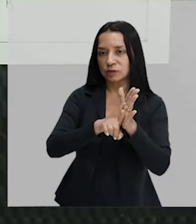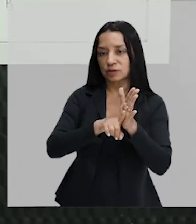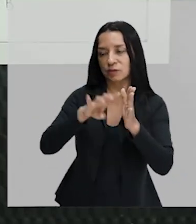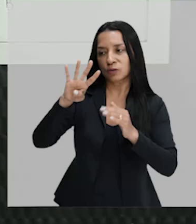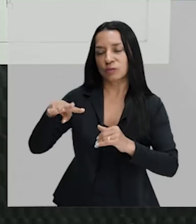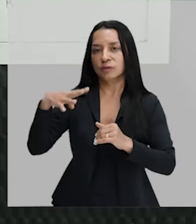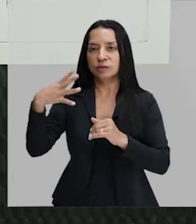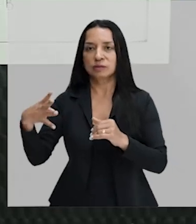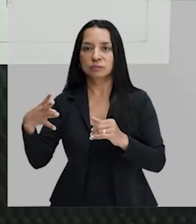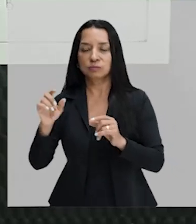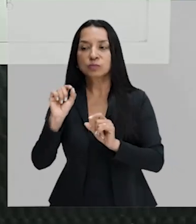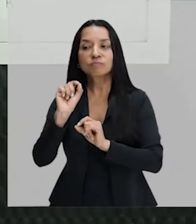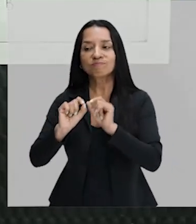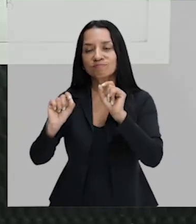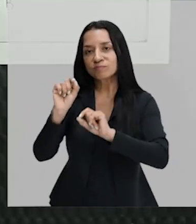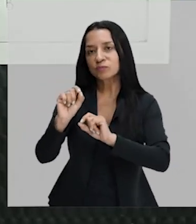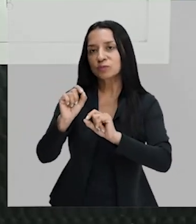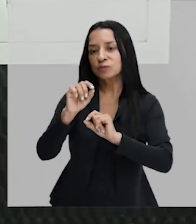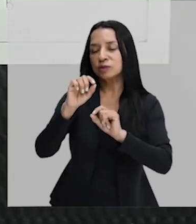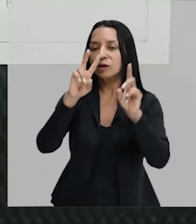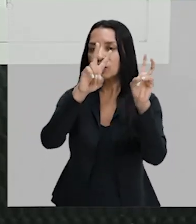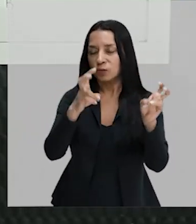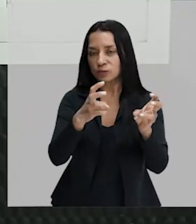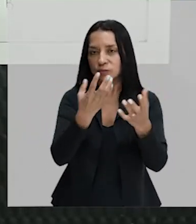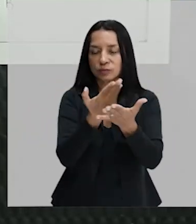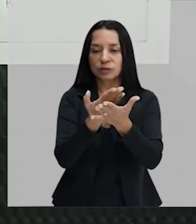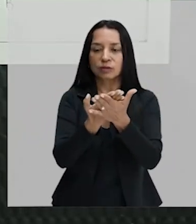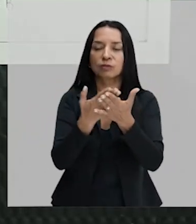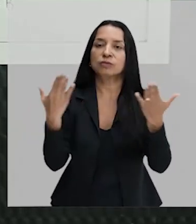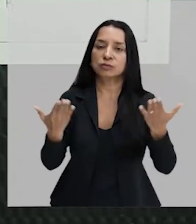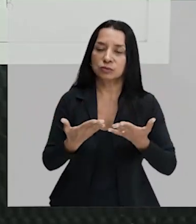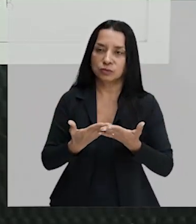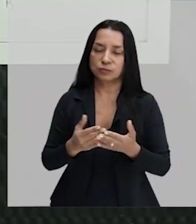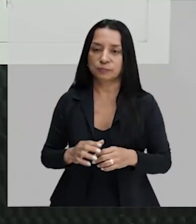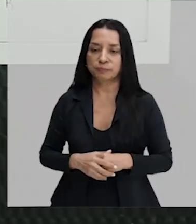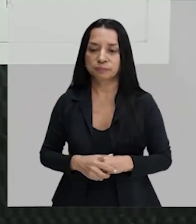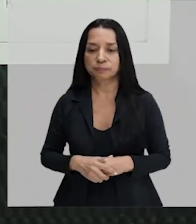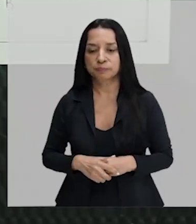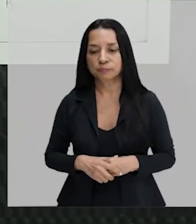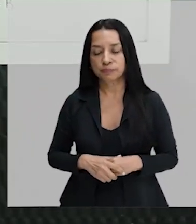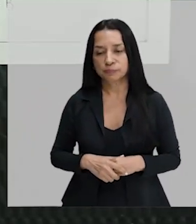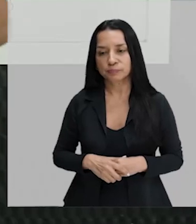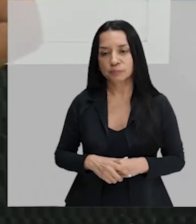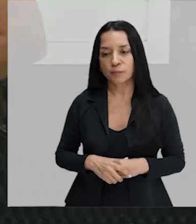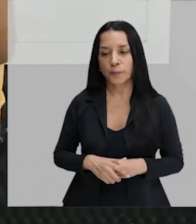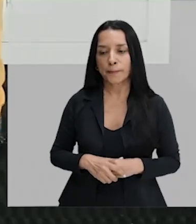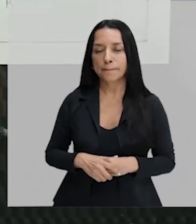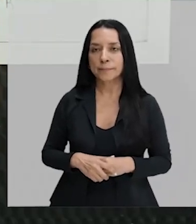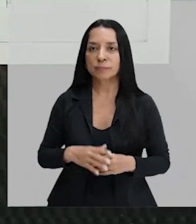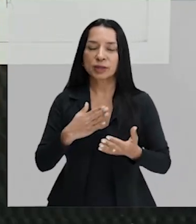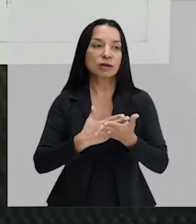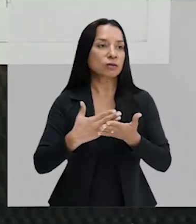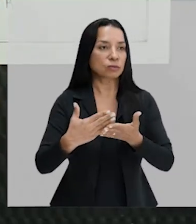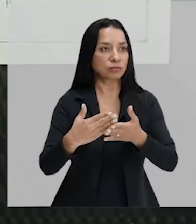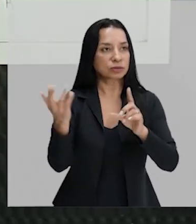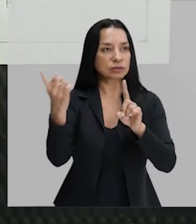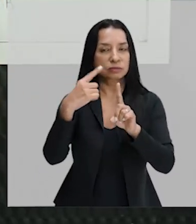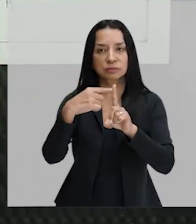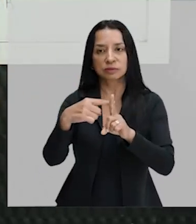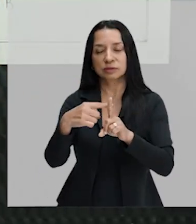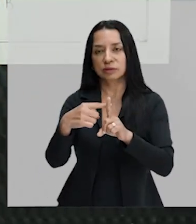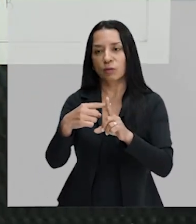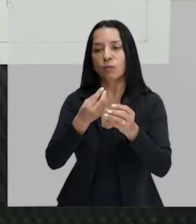Esse é o tema da nossa aula de hoje. Adição e subtração de matrizes. Beleza? Então vamos começar aqui com adição, né?